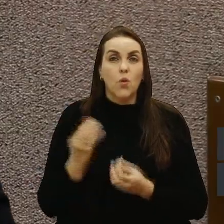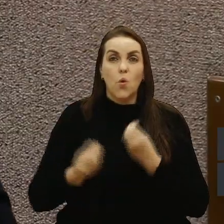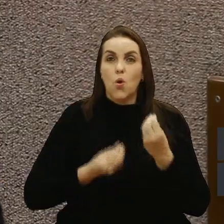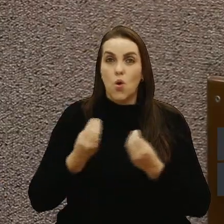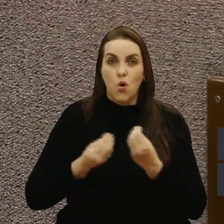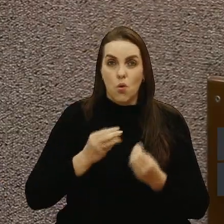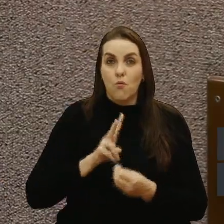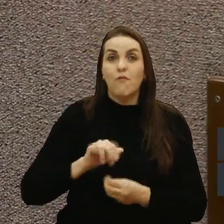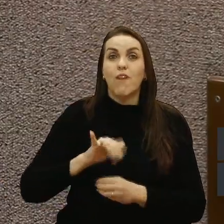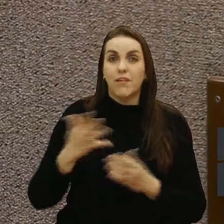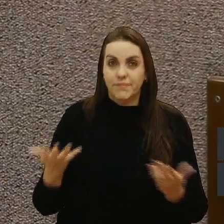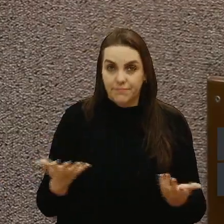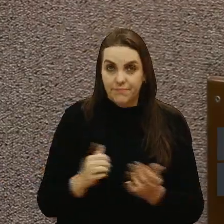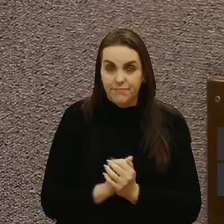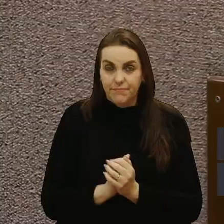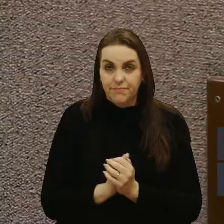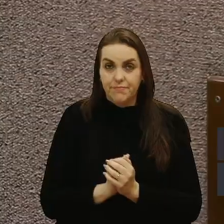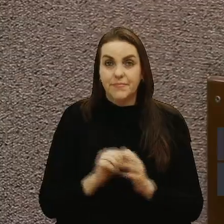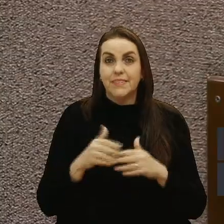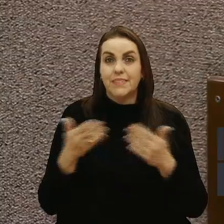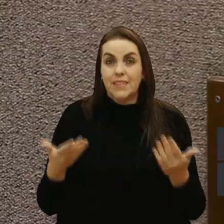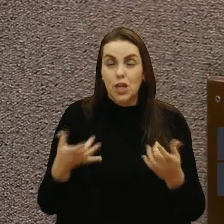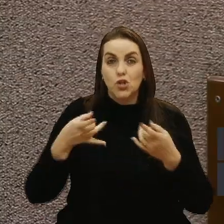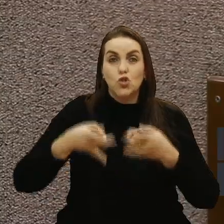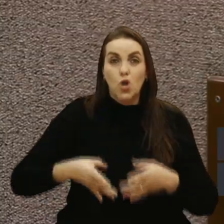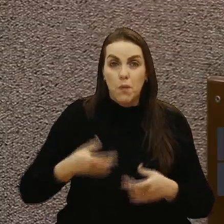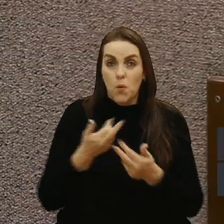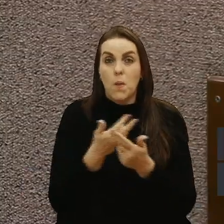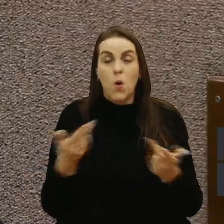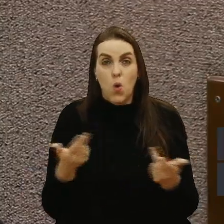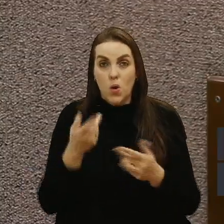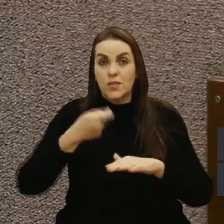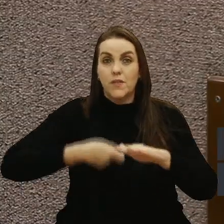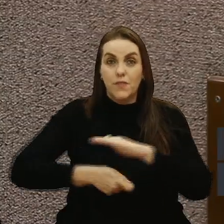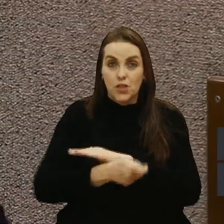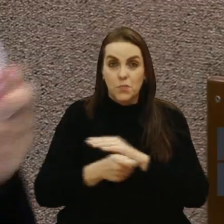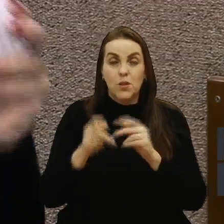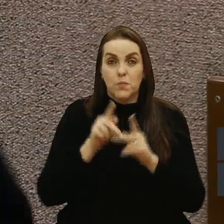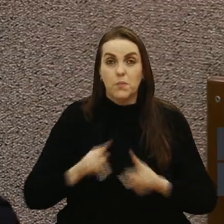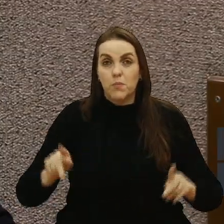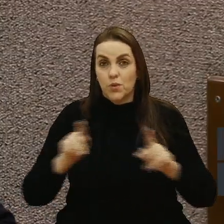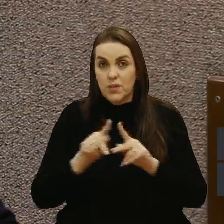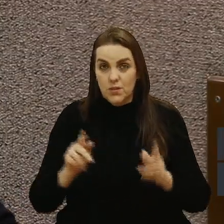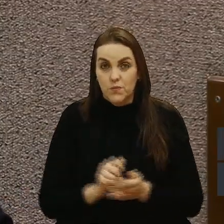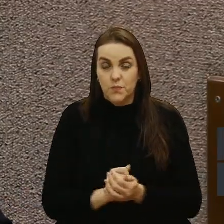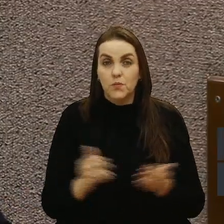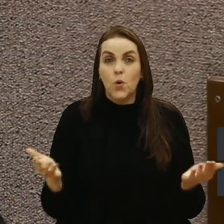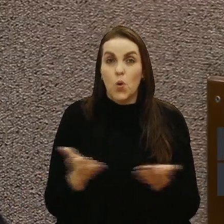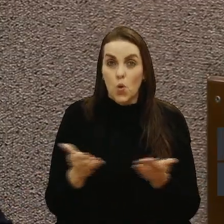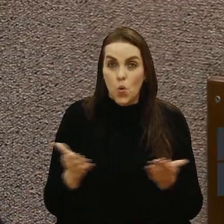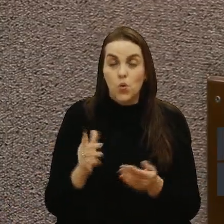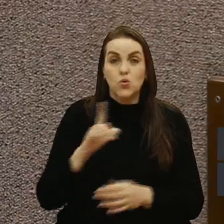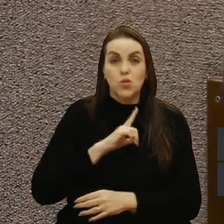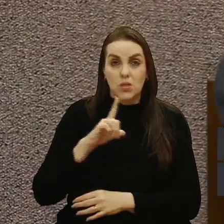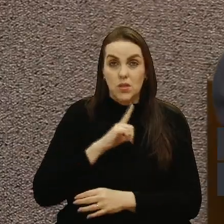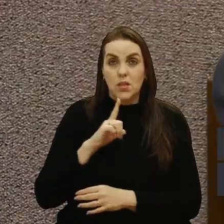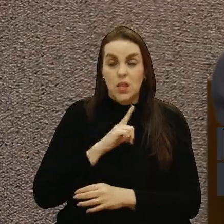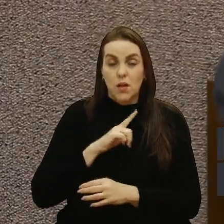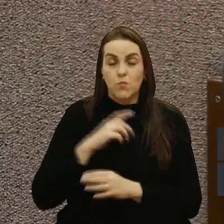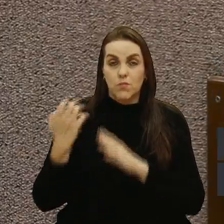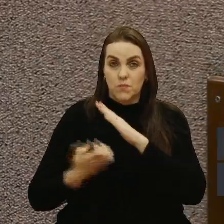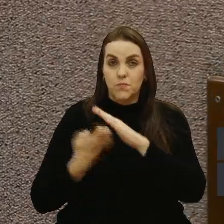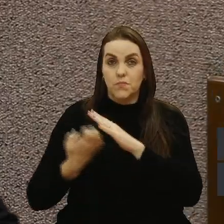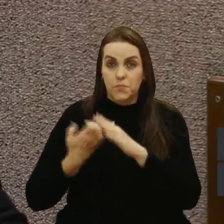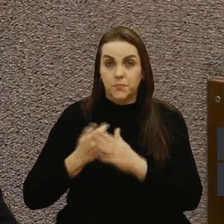vai ficar? Será que vai sobrar alguma coisa para ser investido para o povo? Hoje nós temos uma autarquia que paga